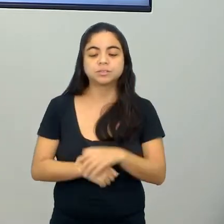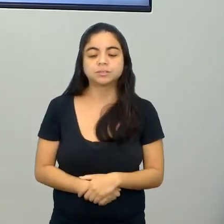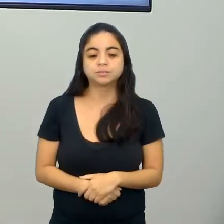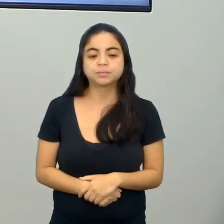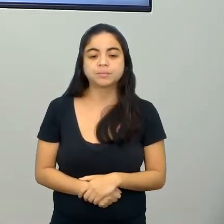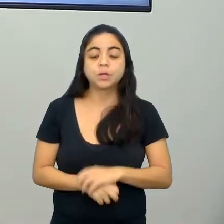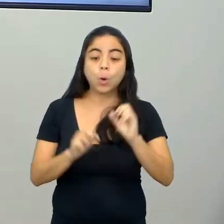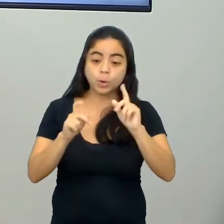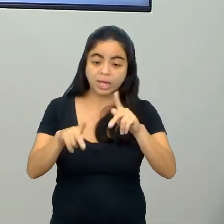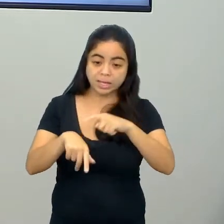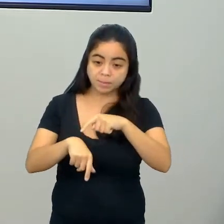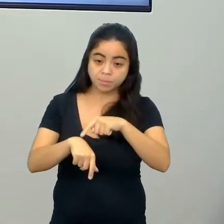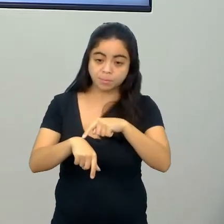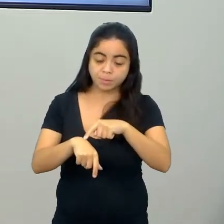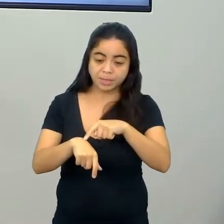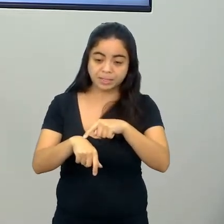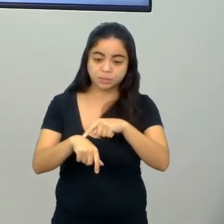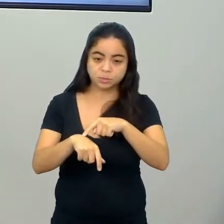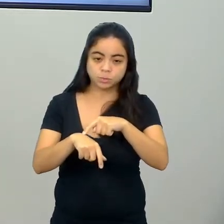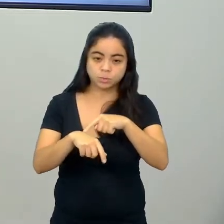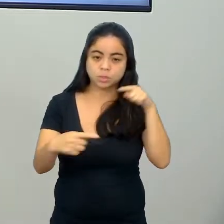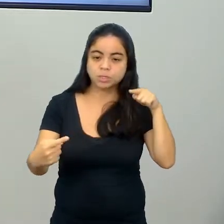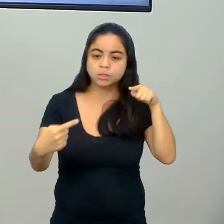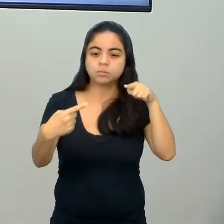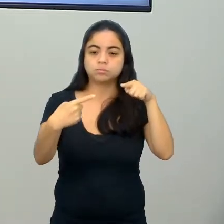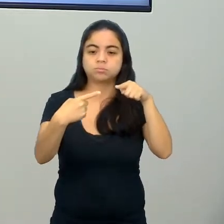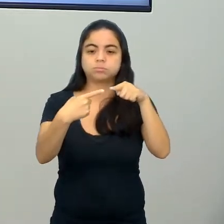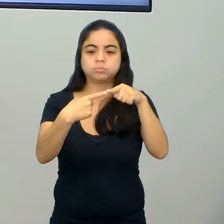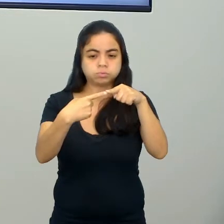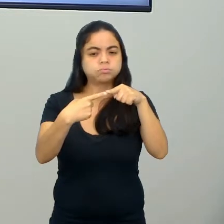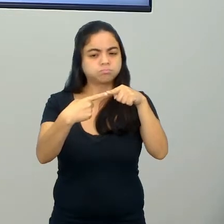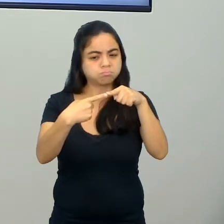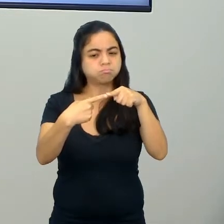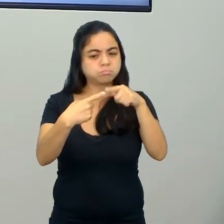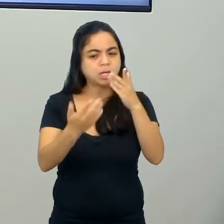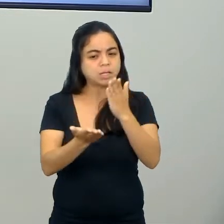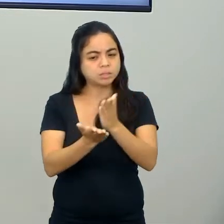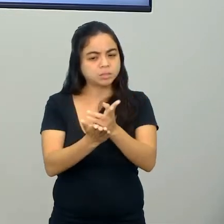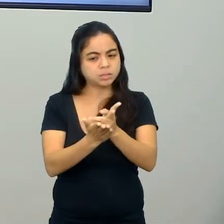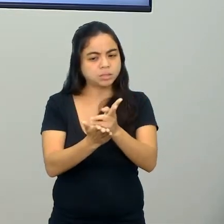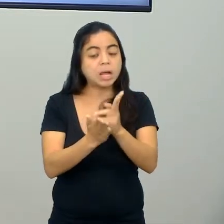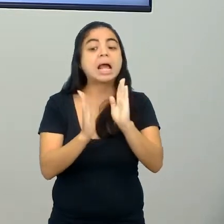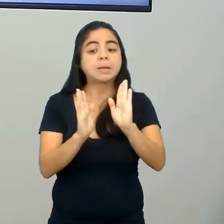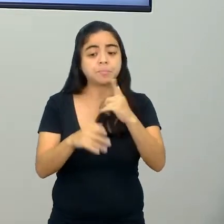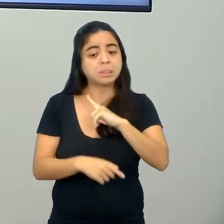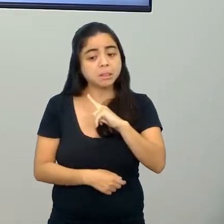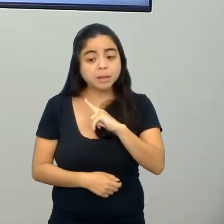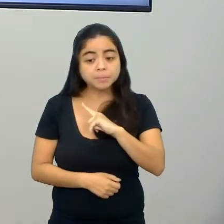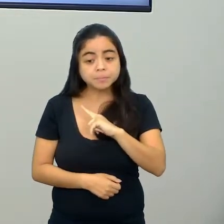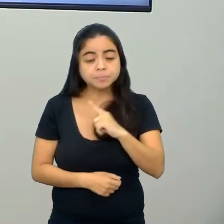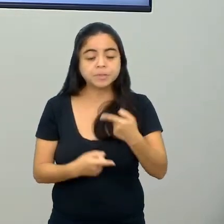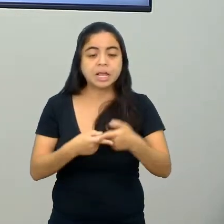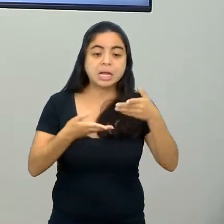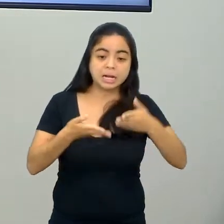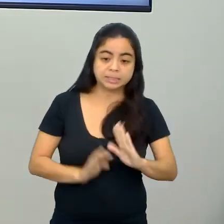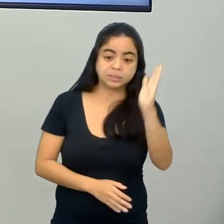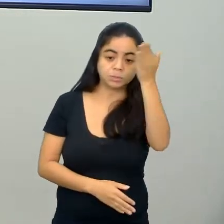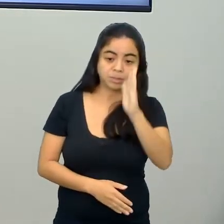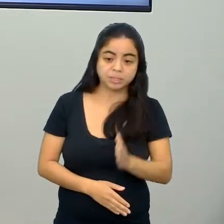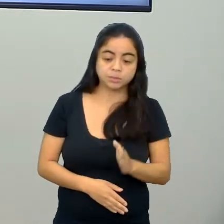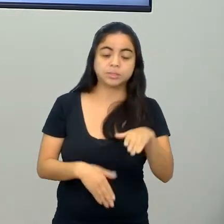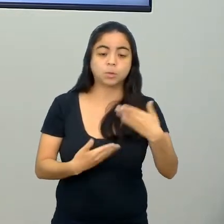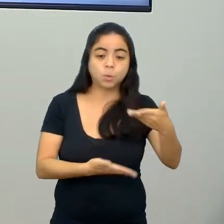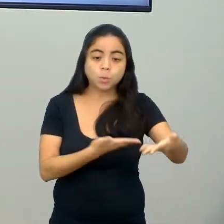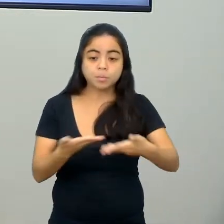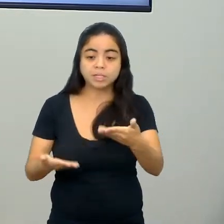a gente tem momentos de convergência, isso significa o quê? De coisas que a gente compartilha? Obviamente, a gente nasceu no Brasil, então a gente compartilha,